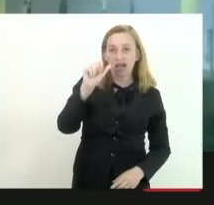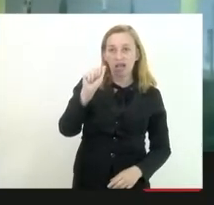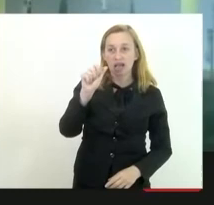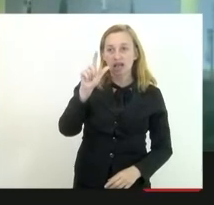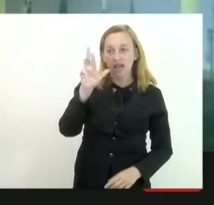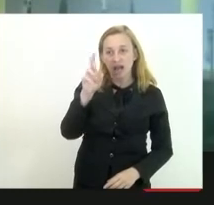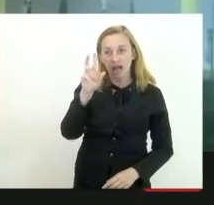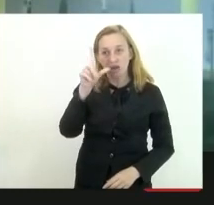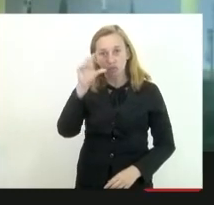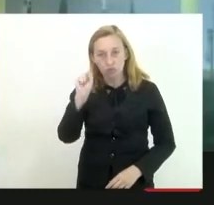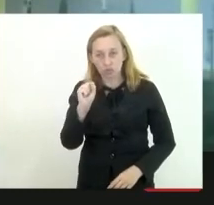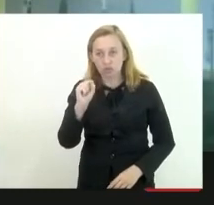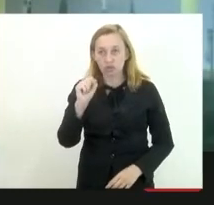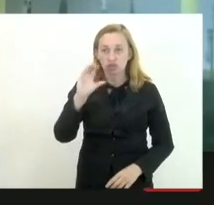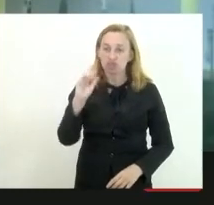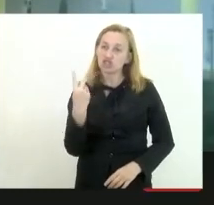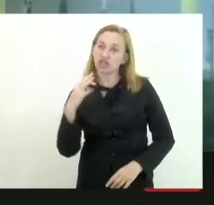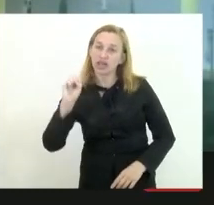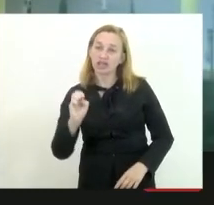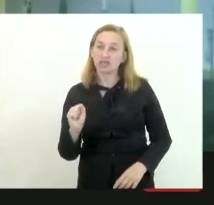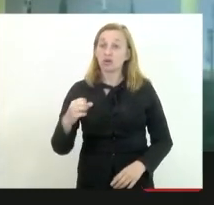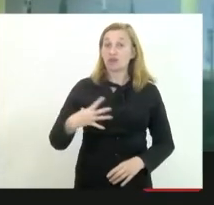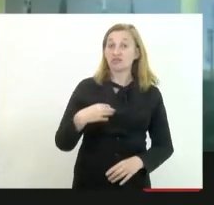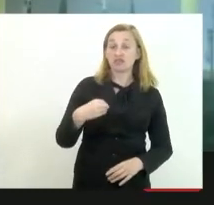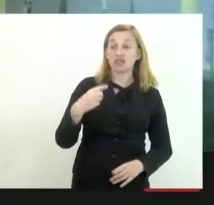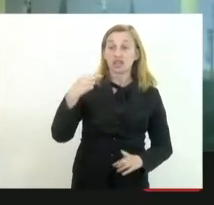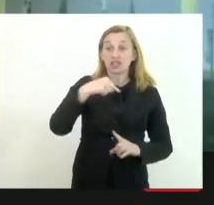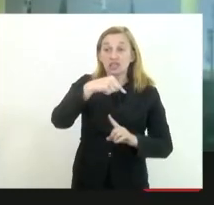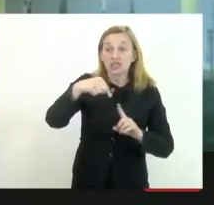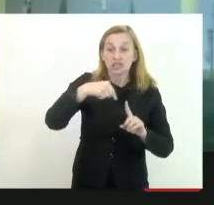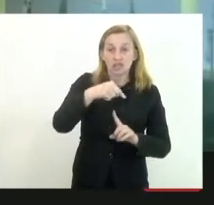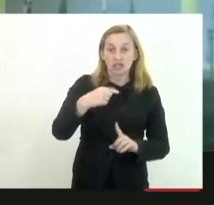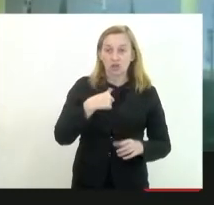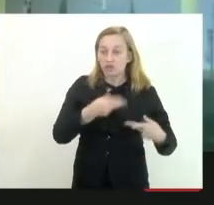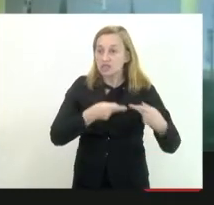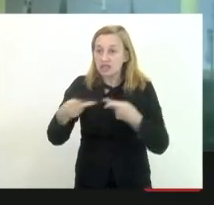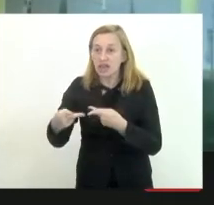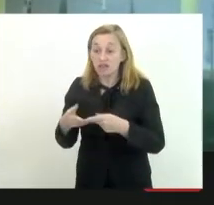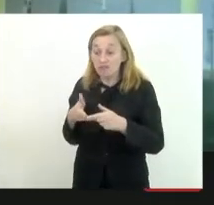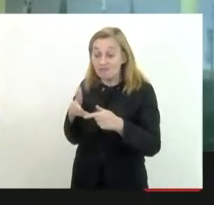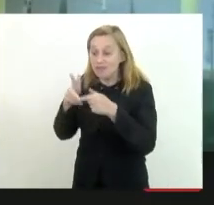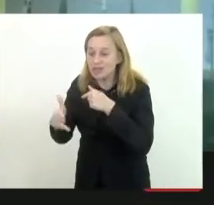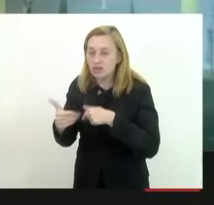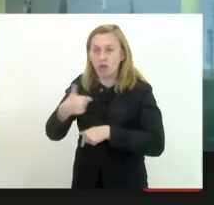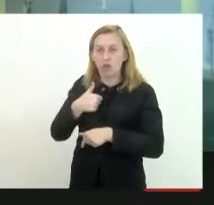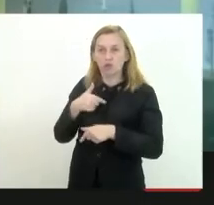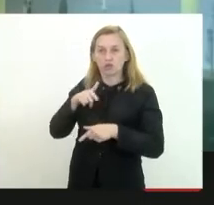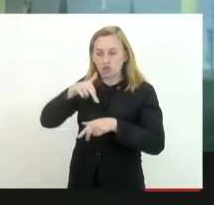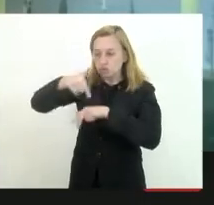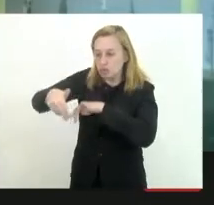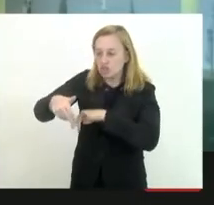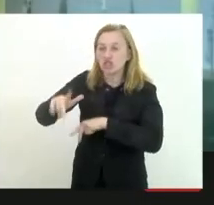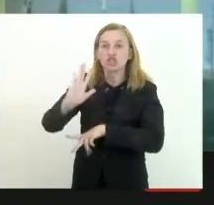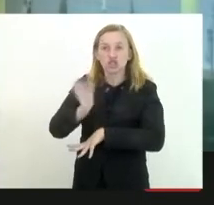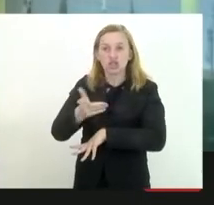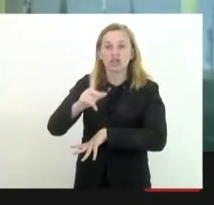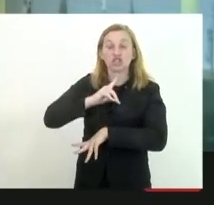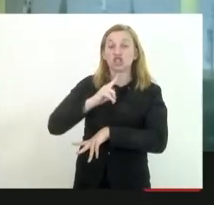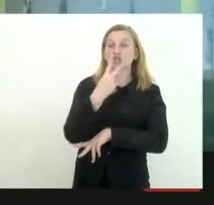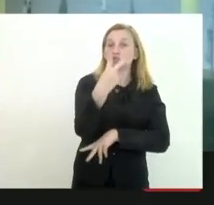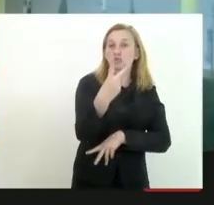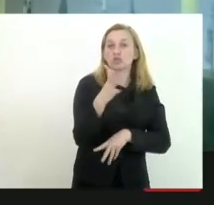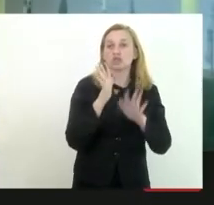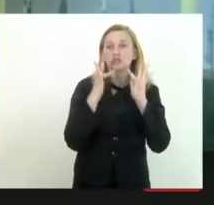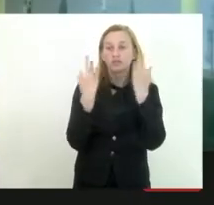uma filha de santo minha. E aí eu fui impedido de subir porque já tinham dois familiares dela lá em